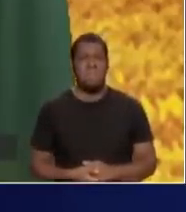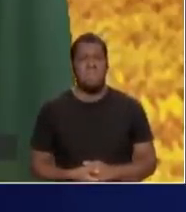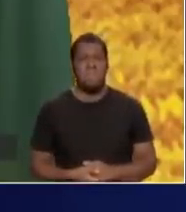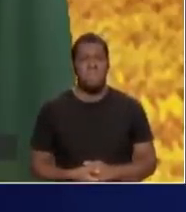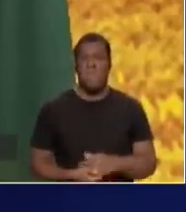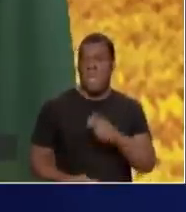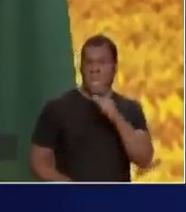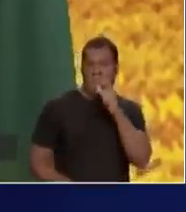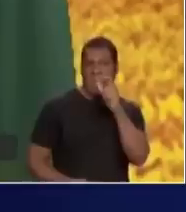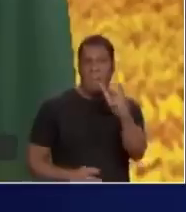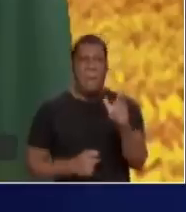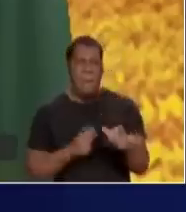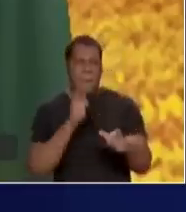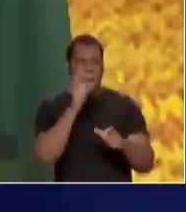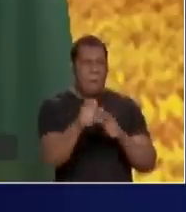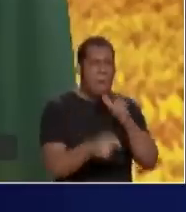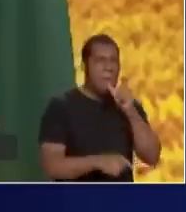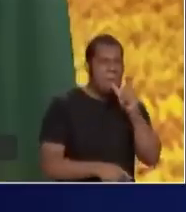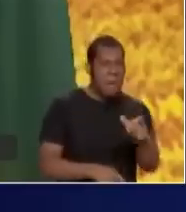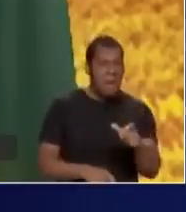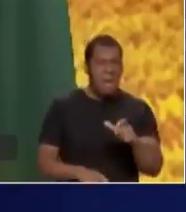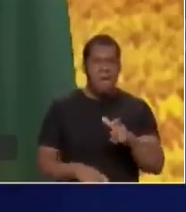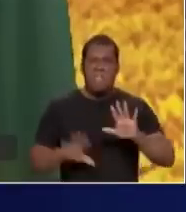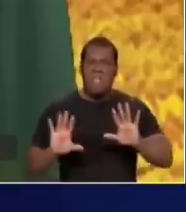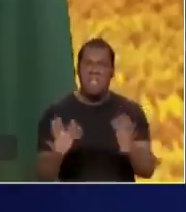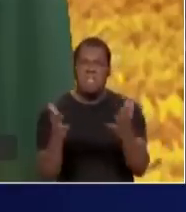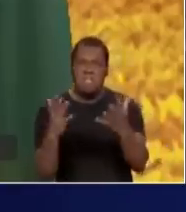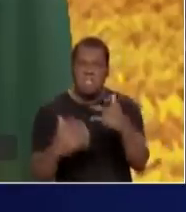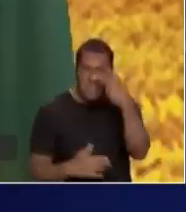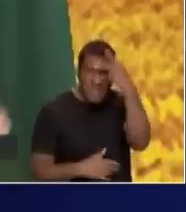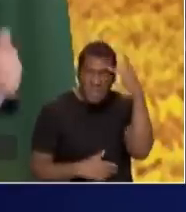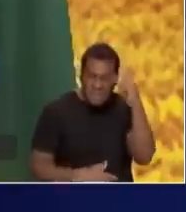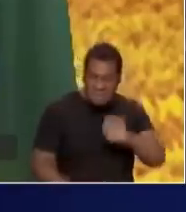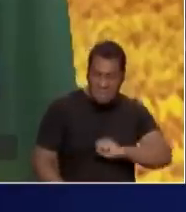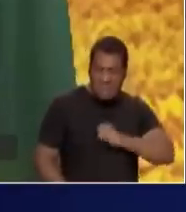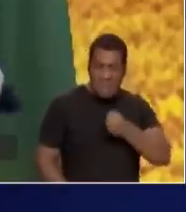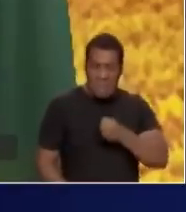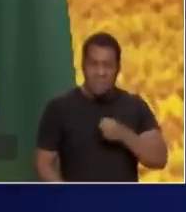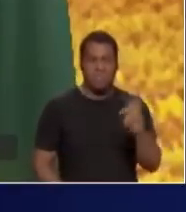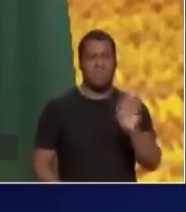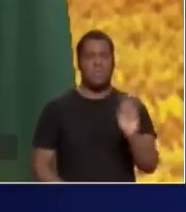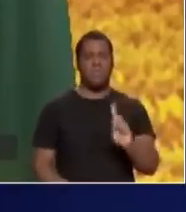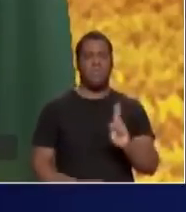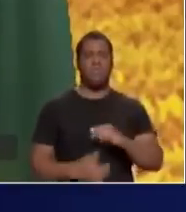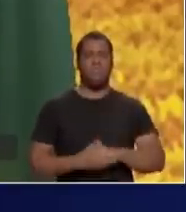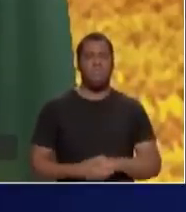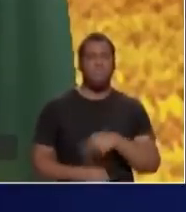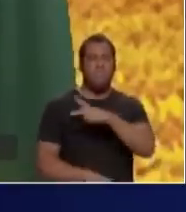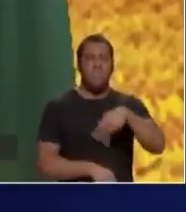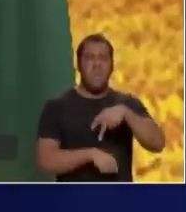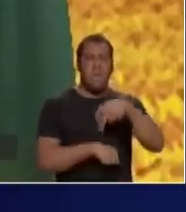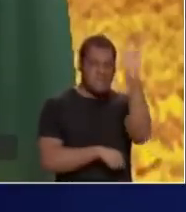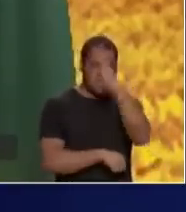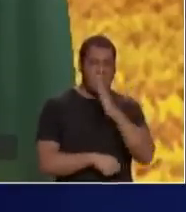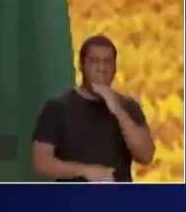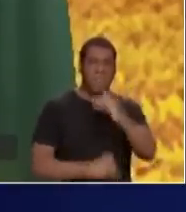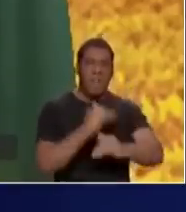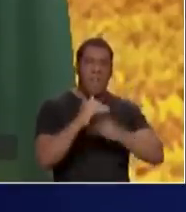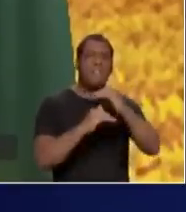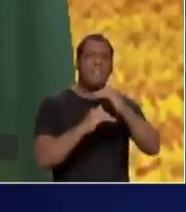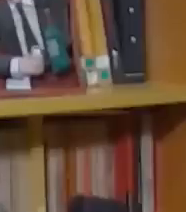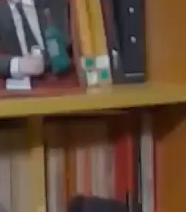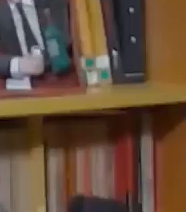insultando insulfrando o ódio entre as pessoas E para isso só vai dar certo se todo mundo